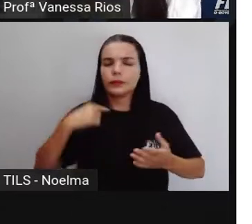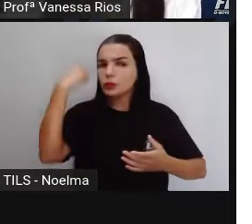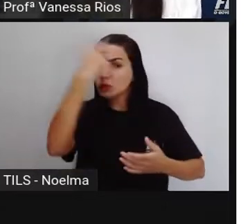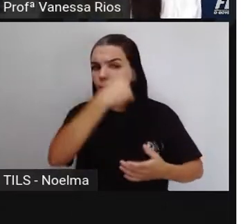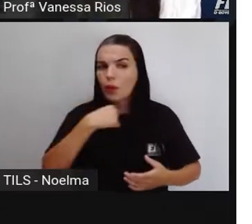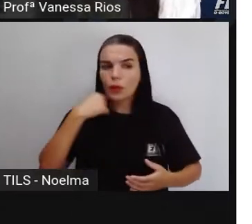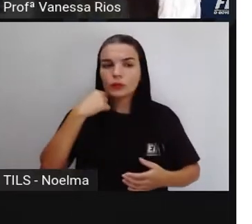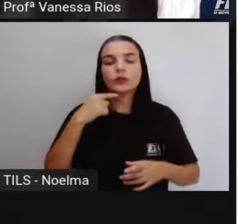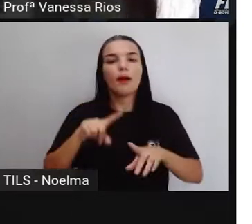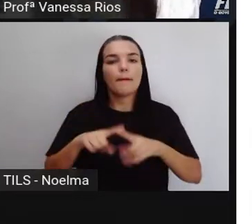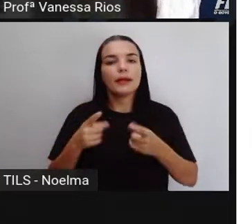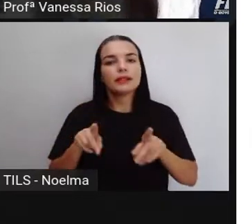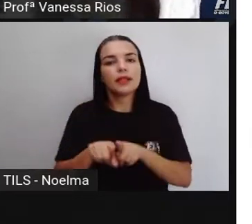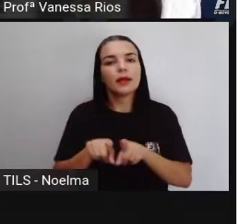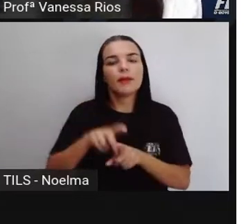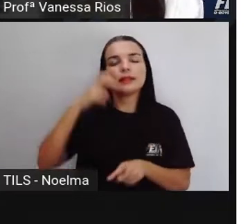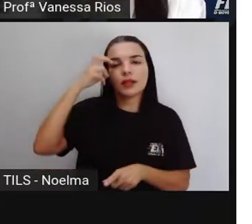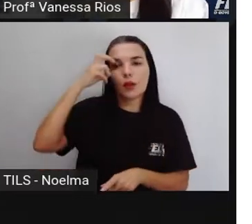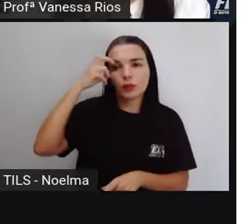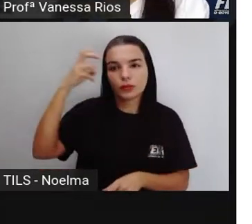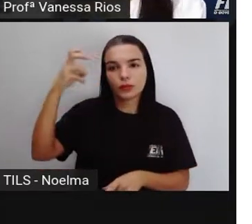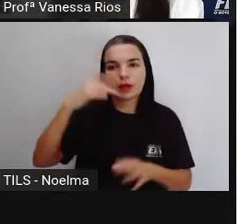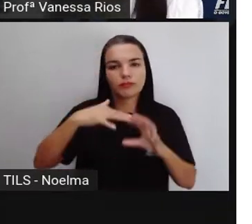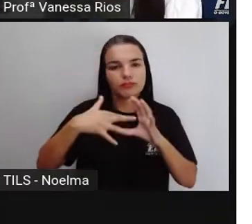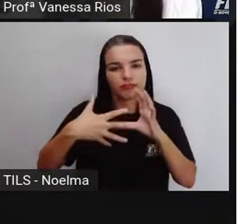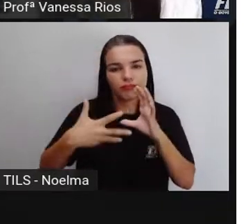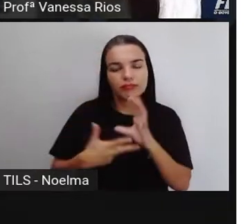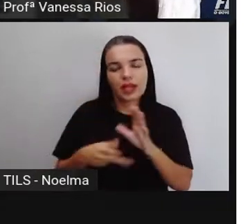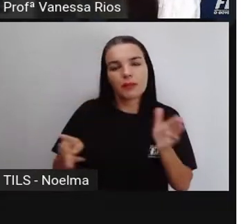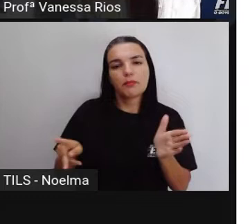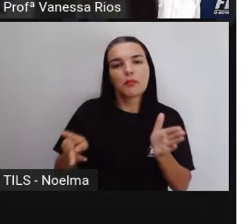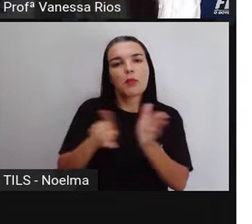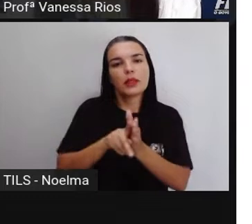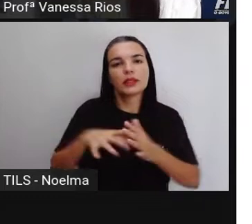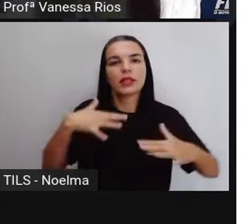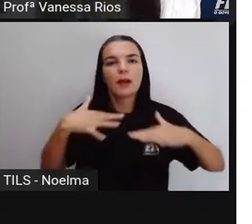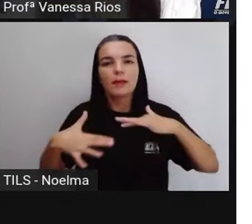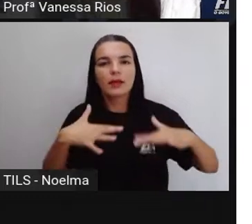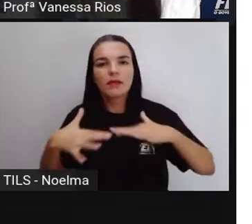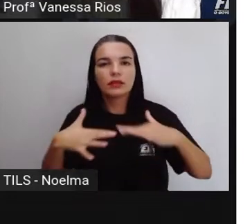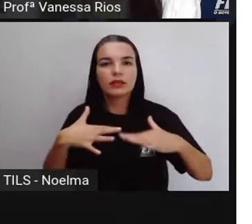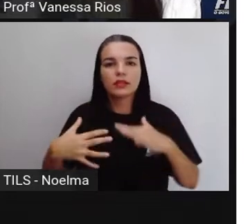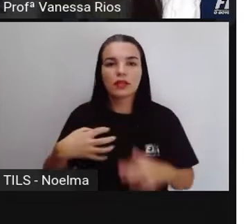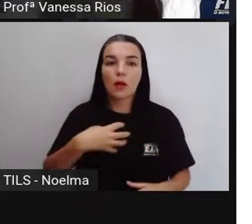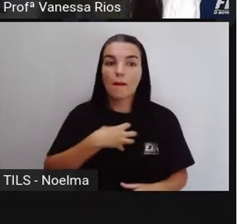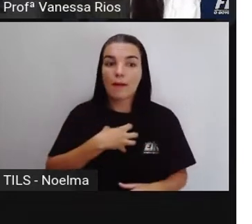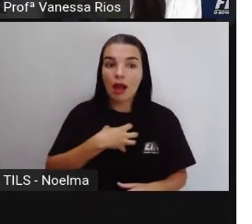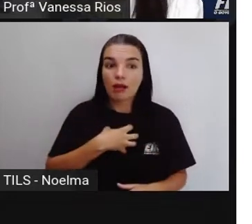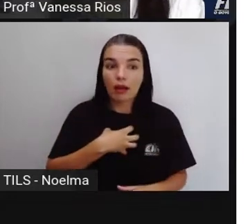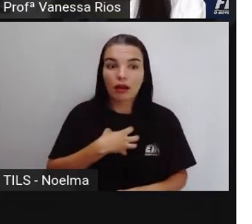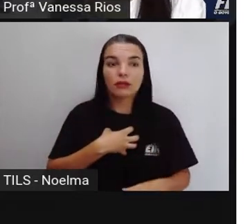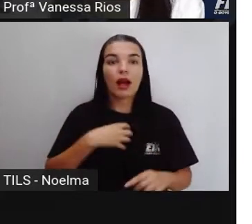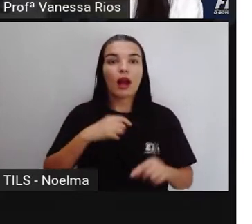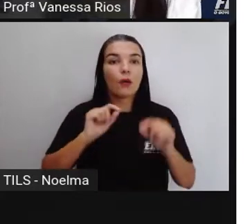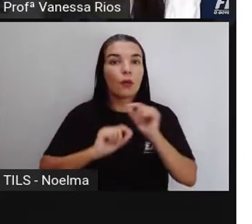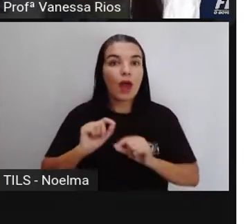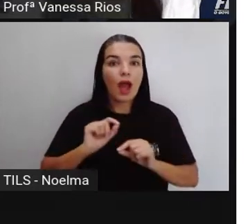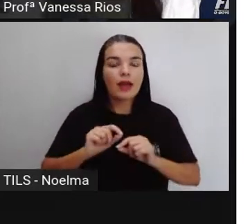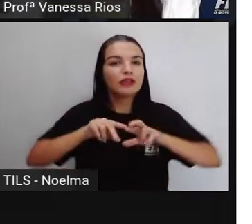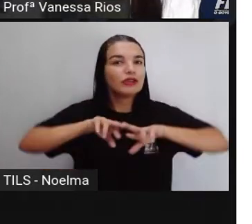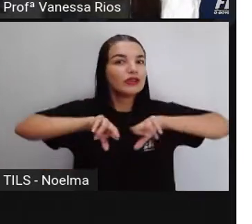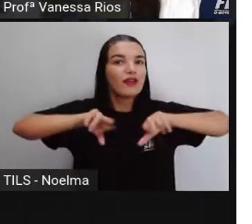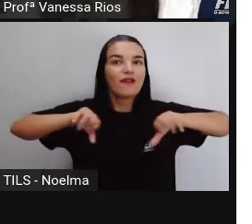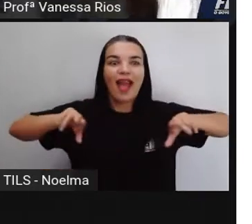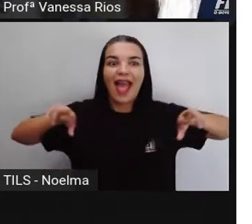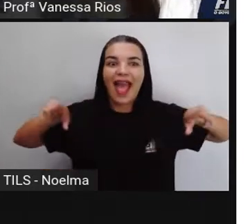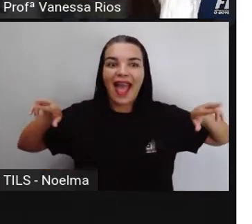também nas características culturais que fazem aí das manifestações culturais baianas algo tão diverso,